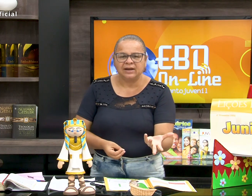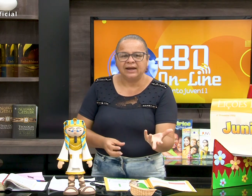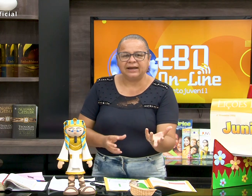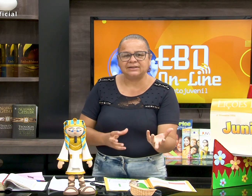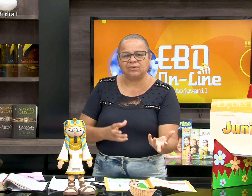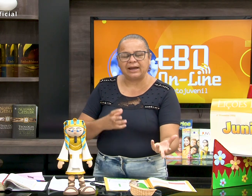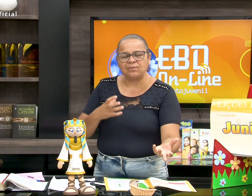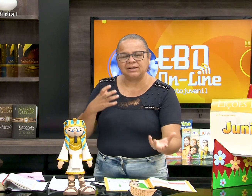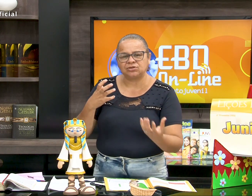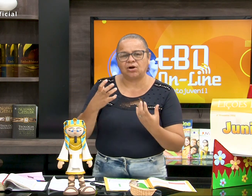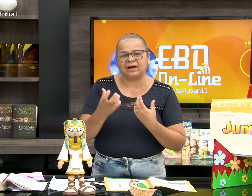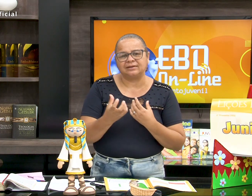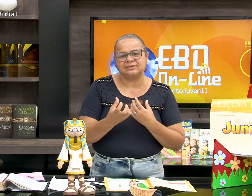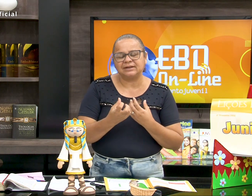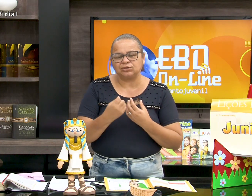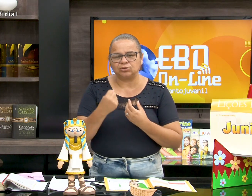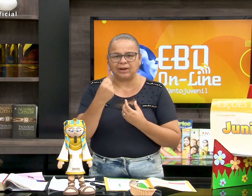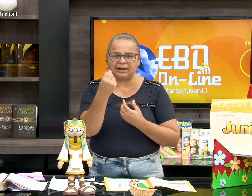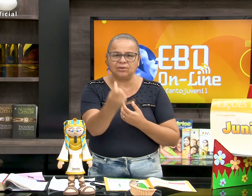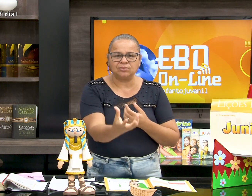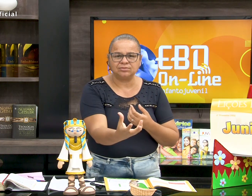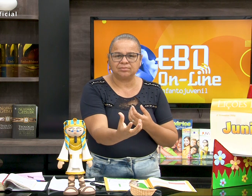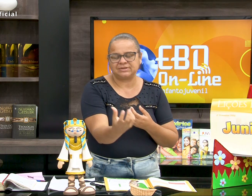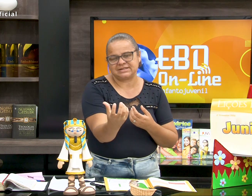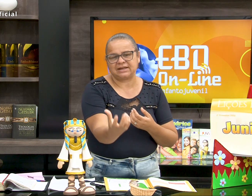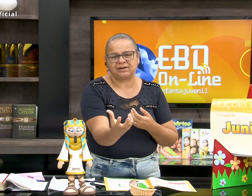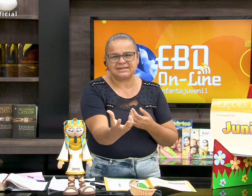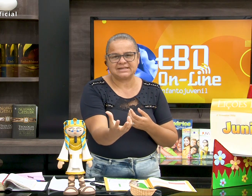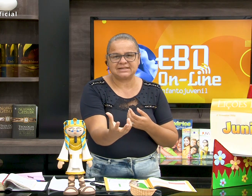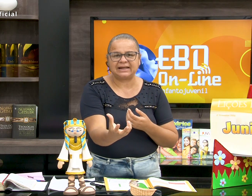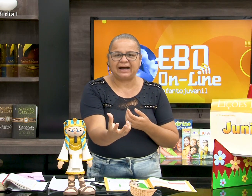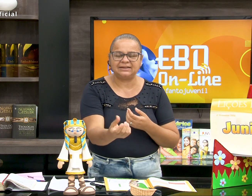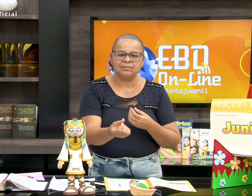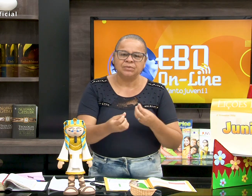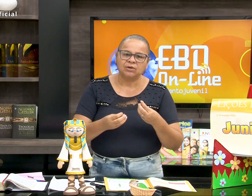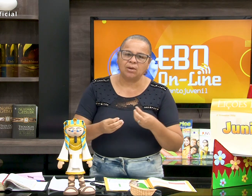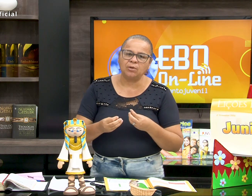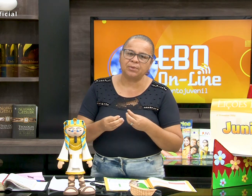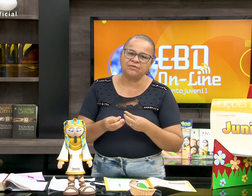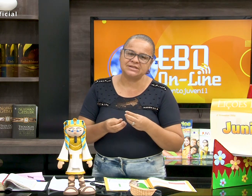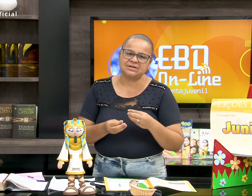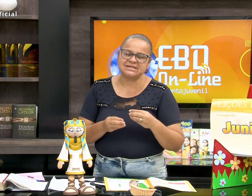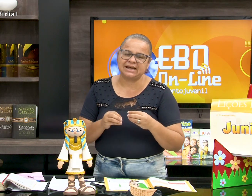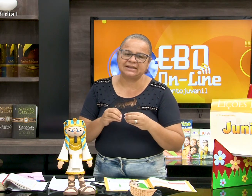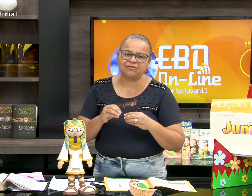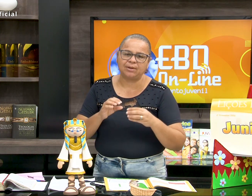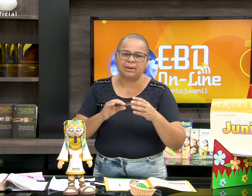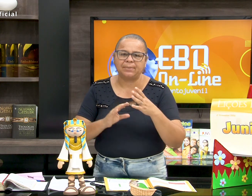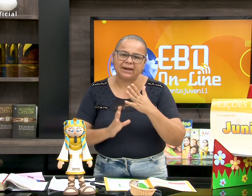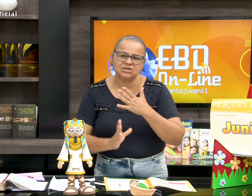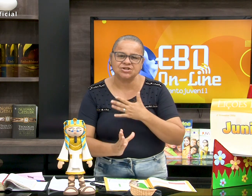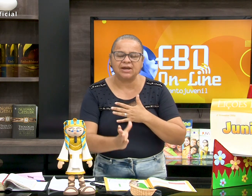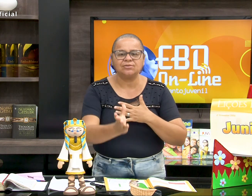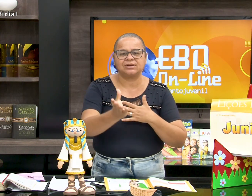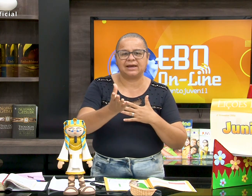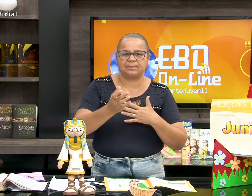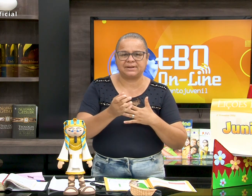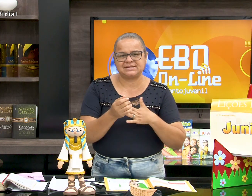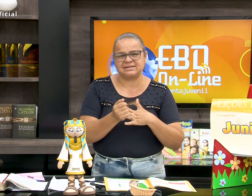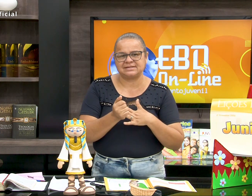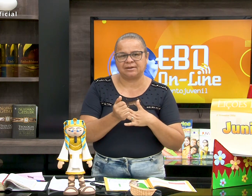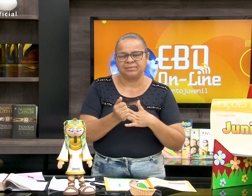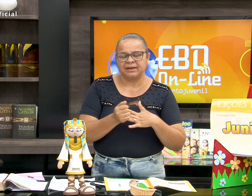certo? Então, é uma troca, tanto do aluno dizendo a necessidade, como o professor, de certa forma, preenchendo o que